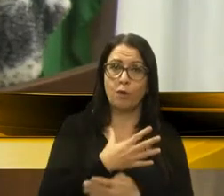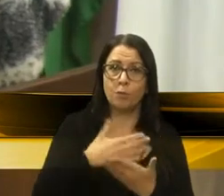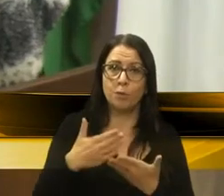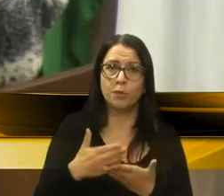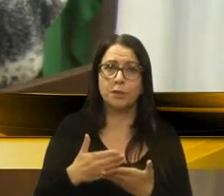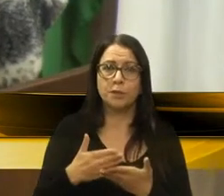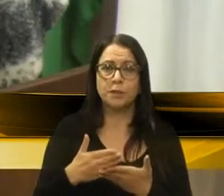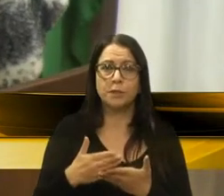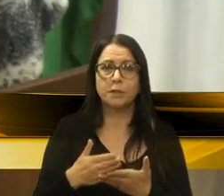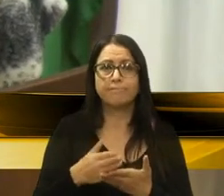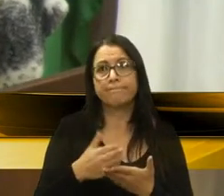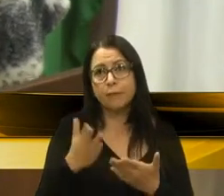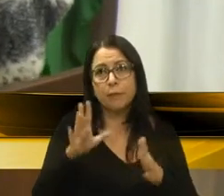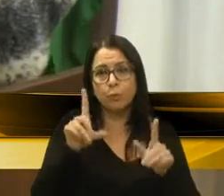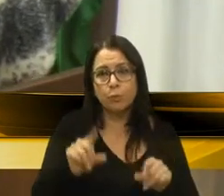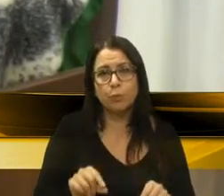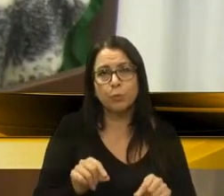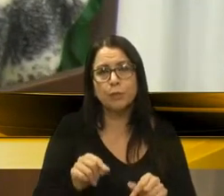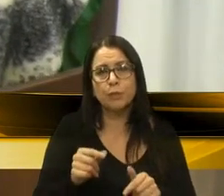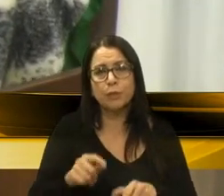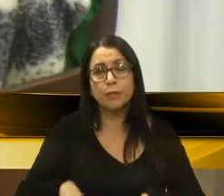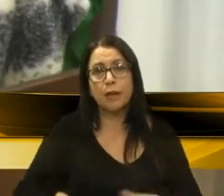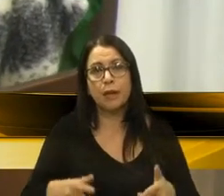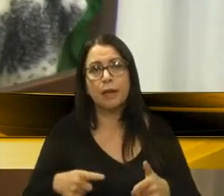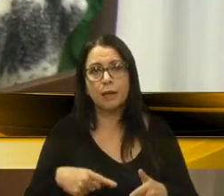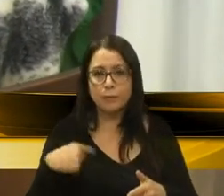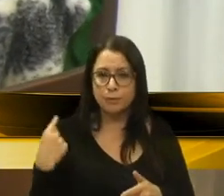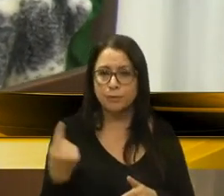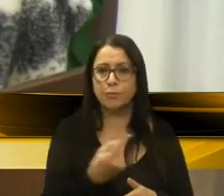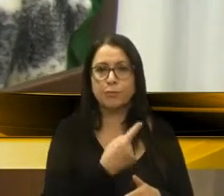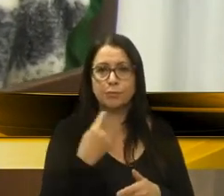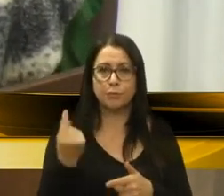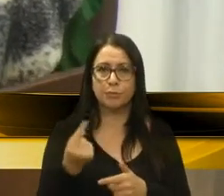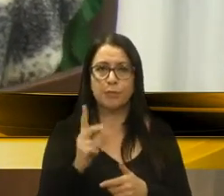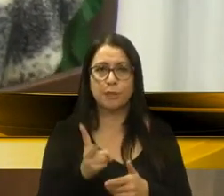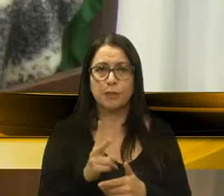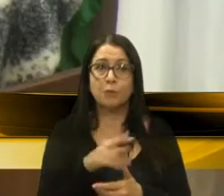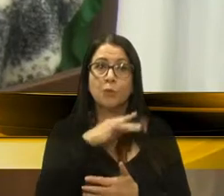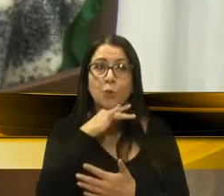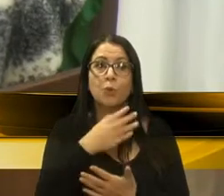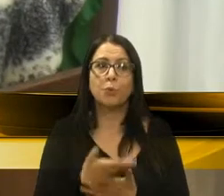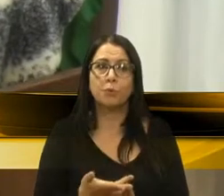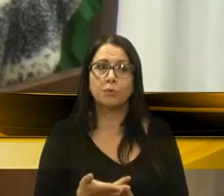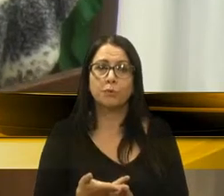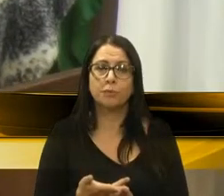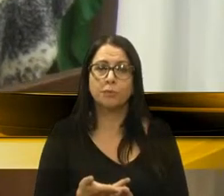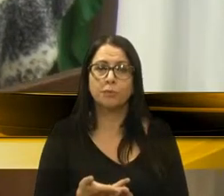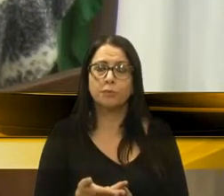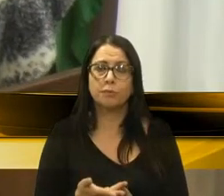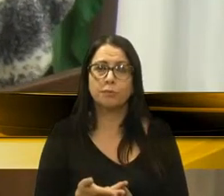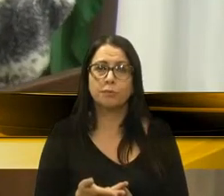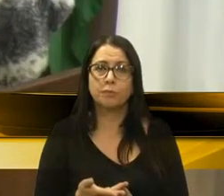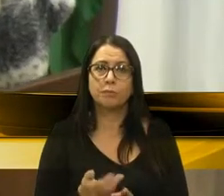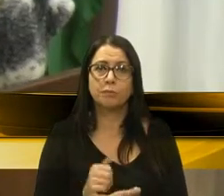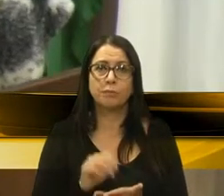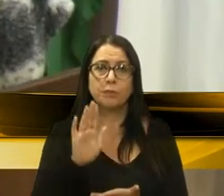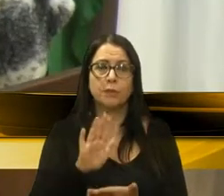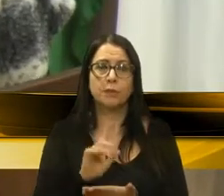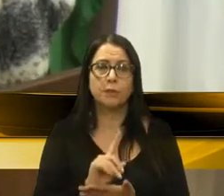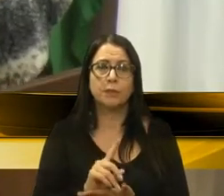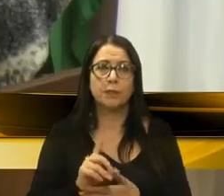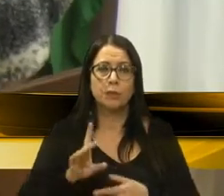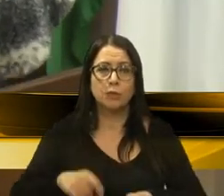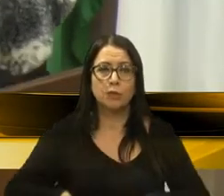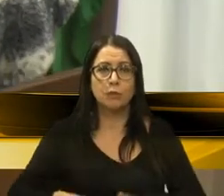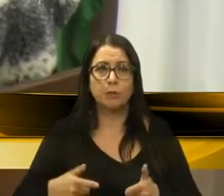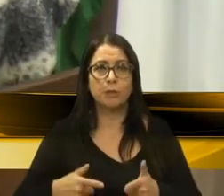cessar esse custo, que é um círculo vicioso ruim, né? Que tem só